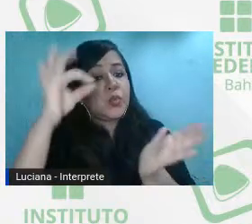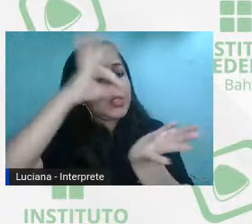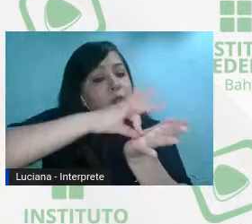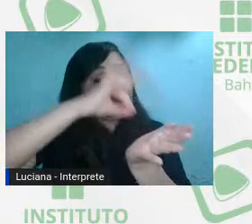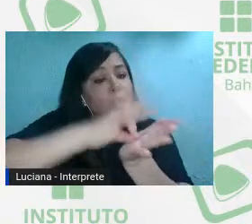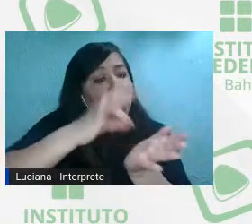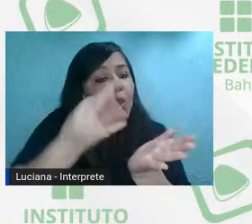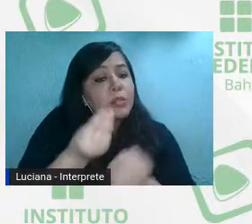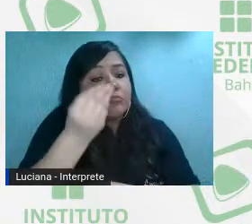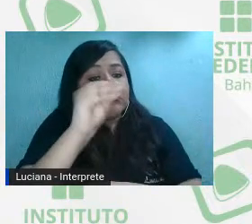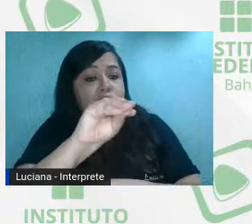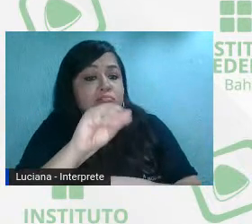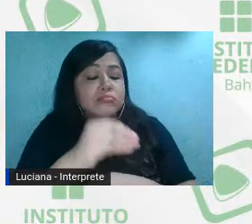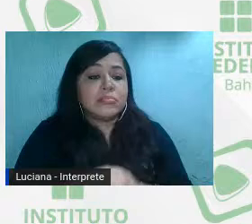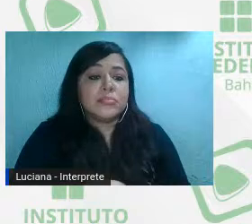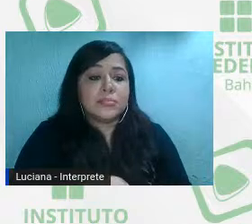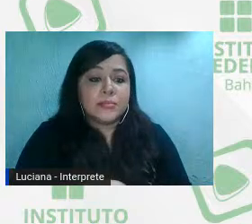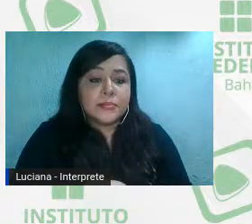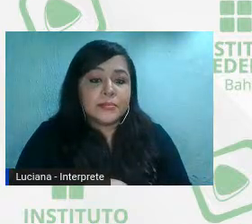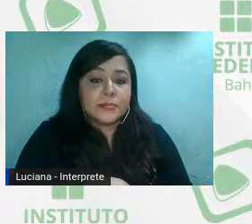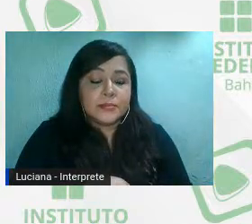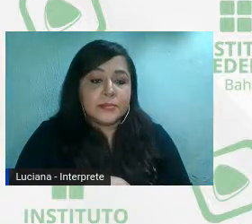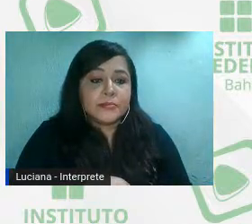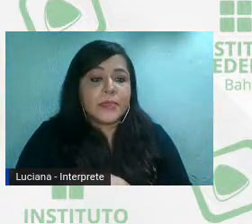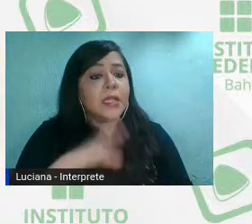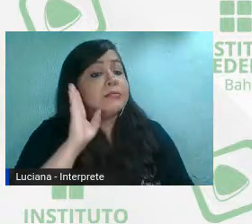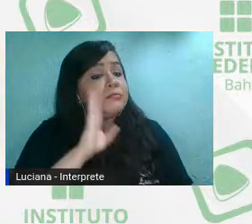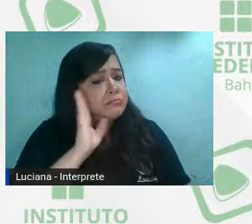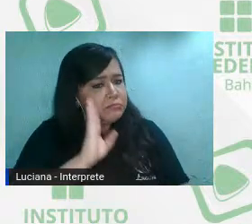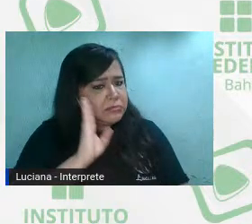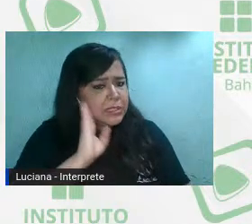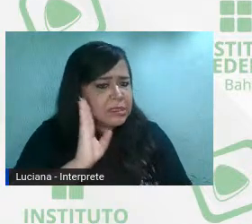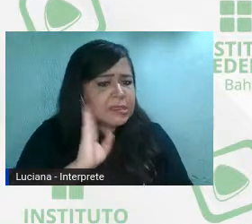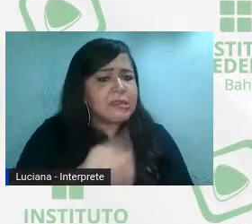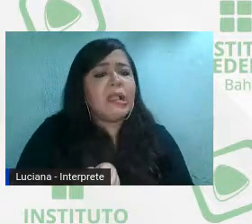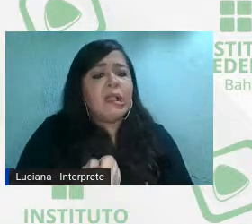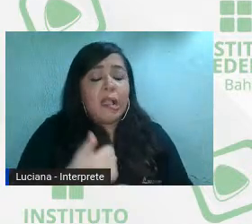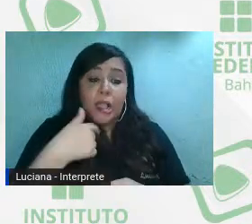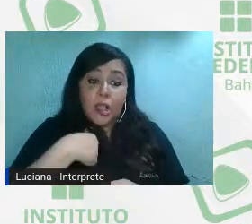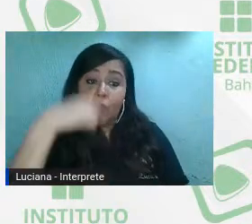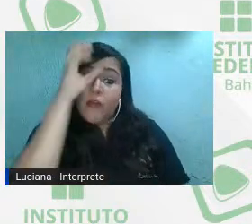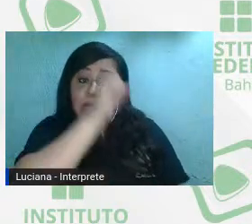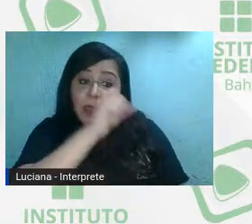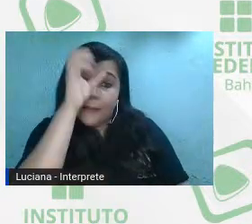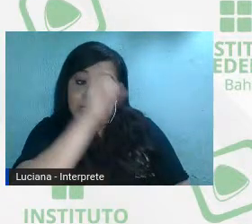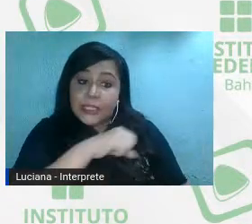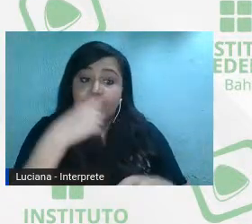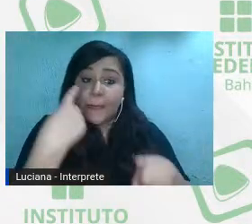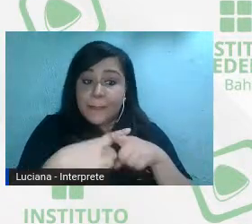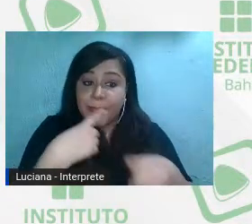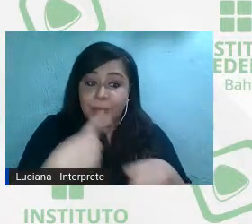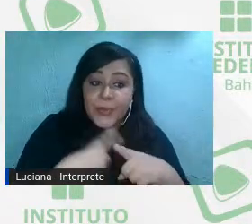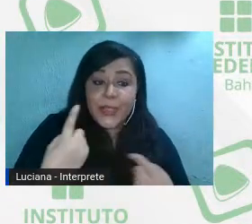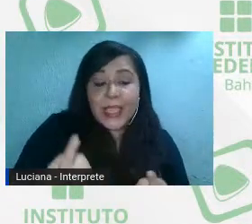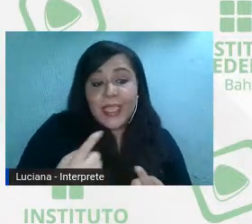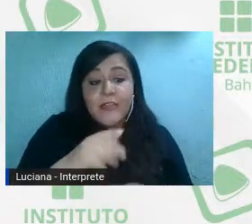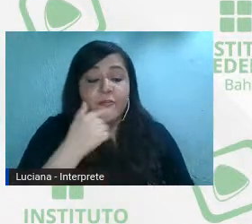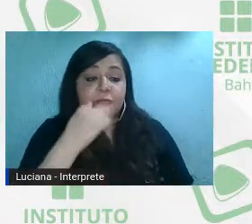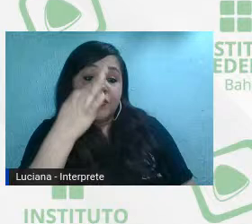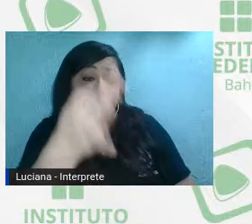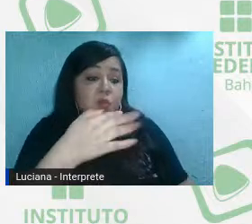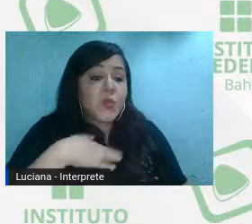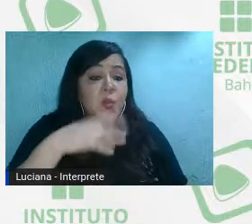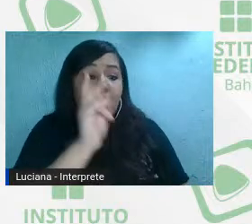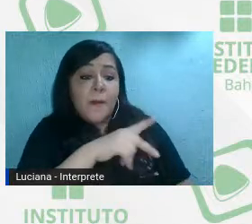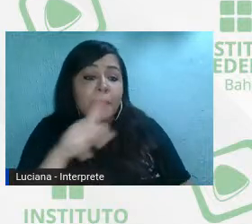atividades. Massa, professor. Aí é bom que eu já vou aprendendo, porque quando eu tiver as minhas próprias turmas, vai ficar muito mais fácil